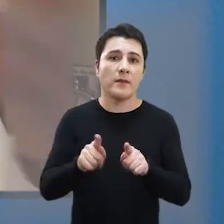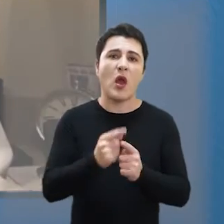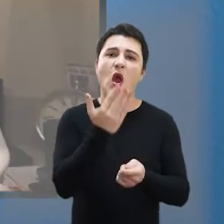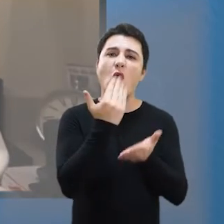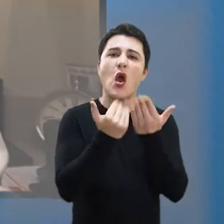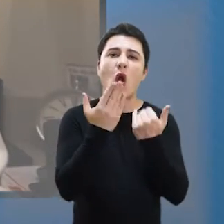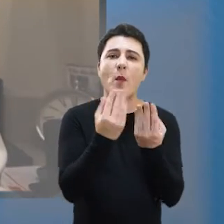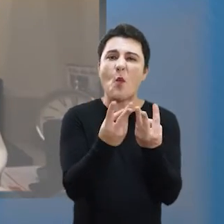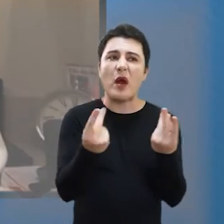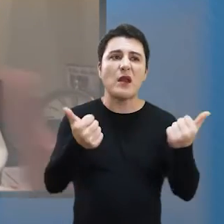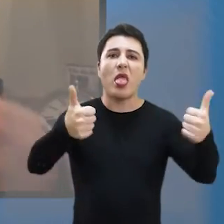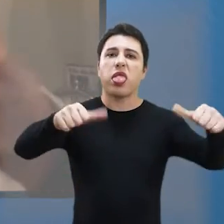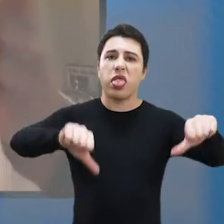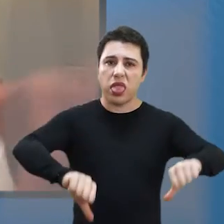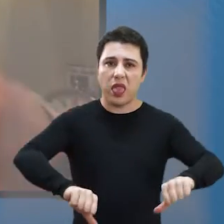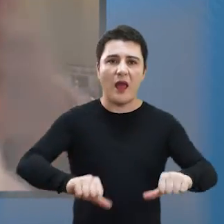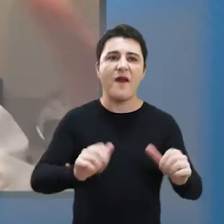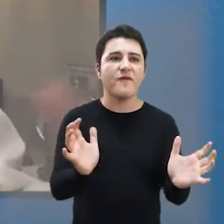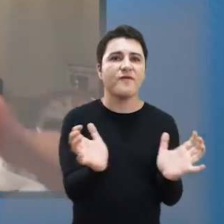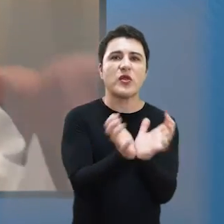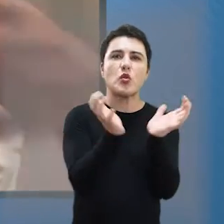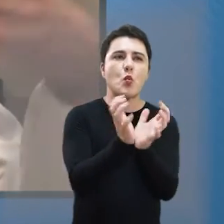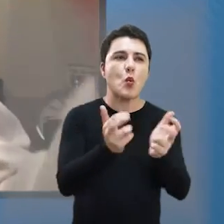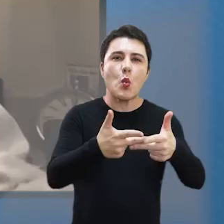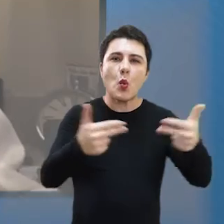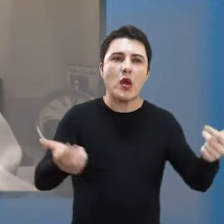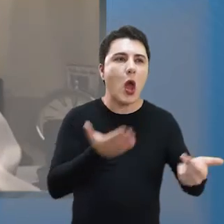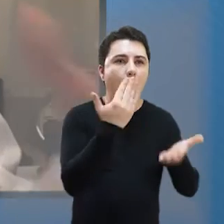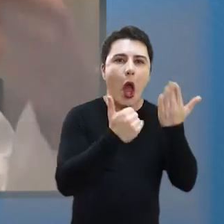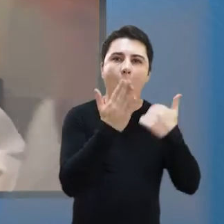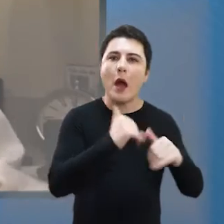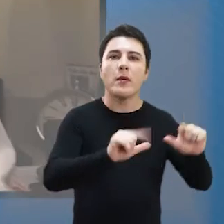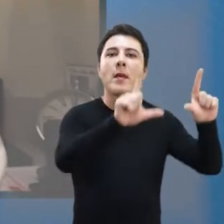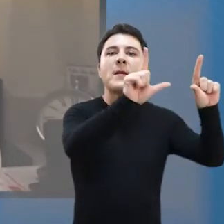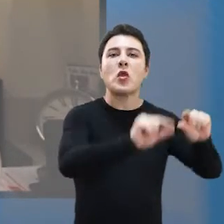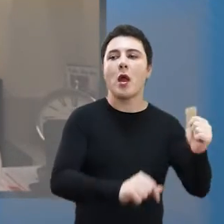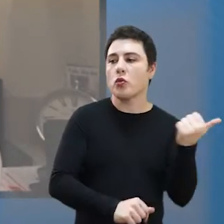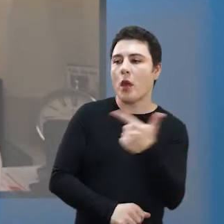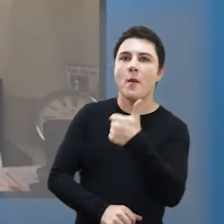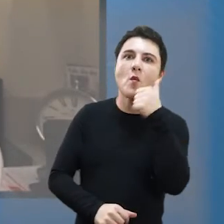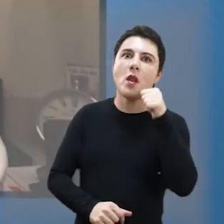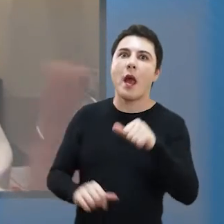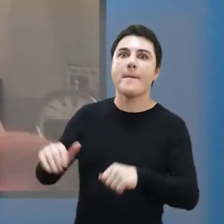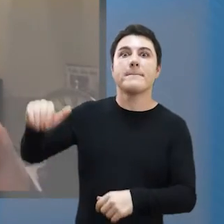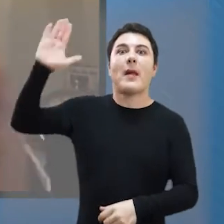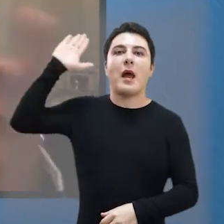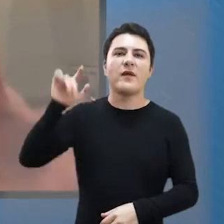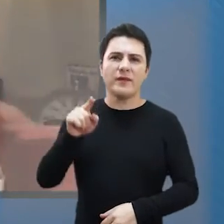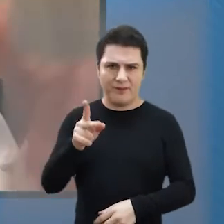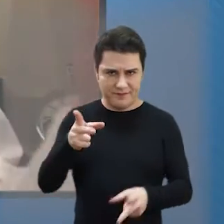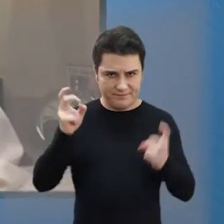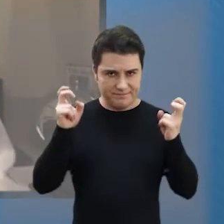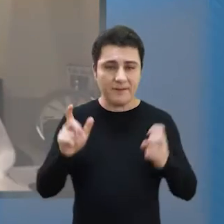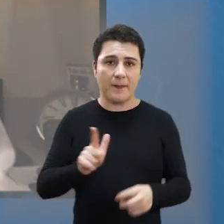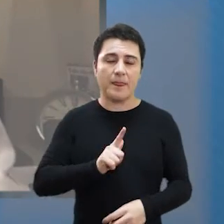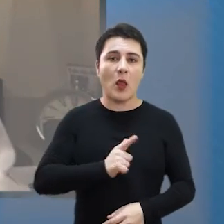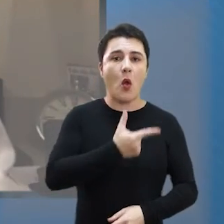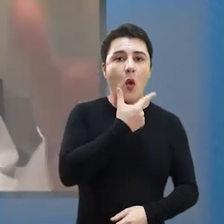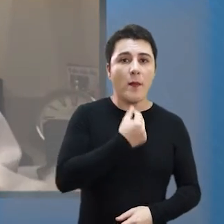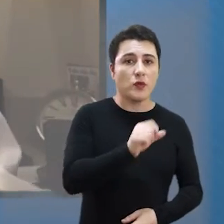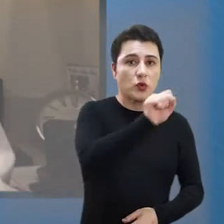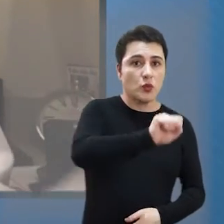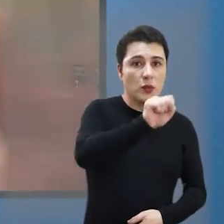eles comem piores, às vezes comem menos verdura, legumes do que comparado com as mulheres. Você vê a diferença de quando um